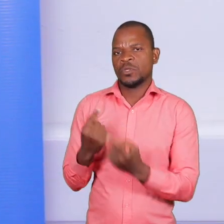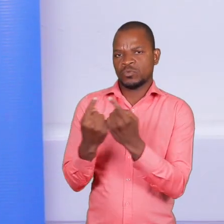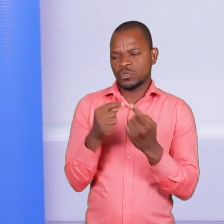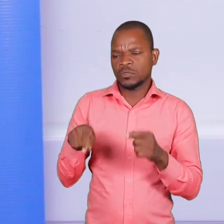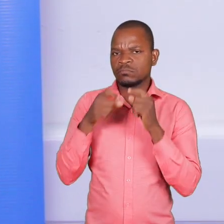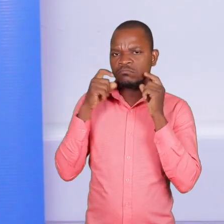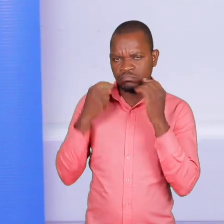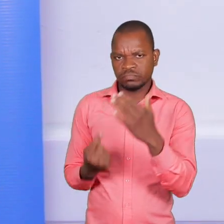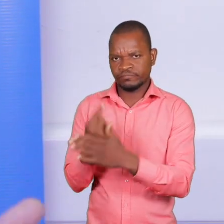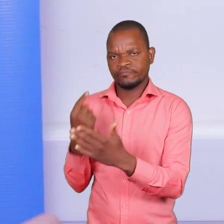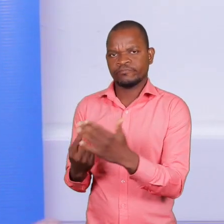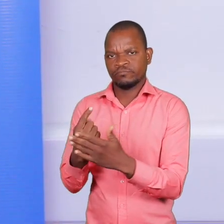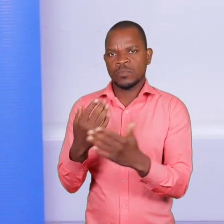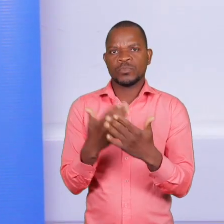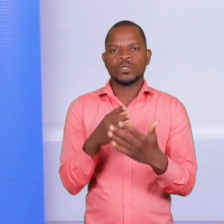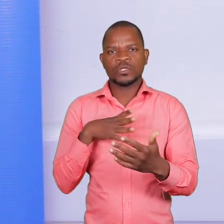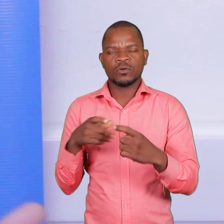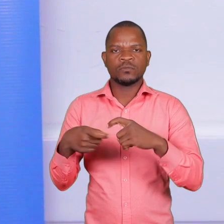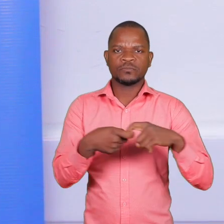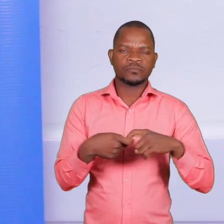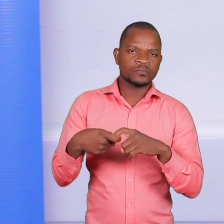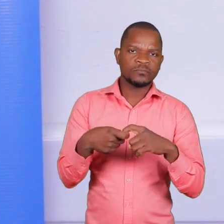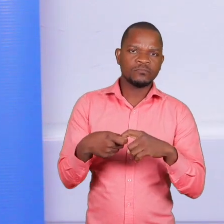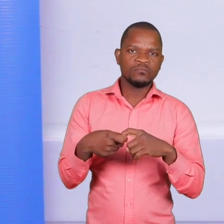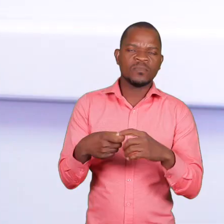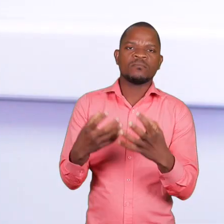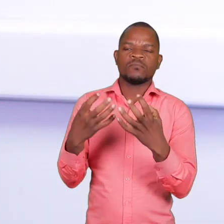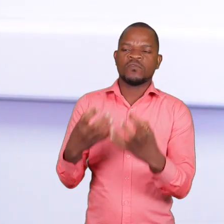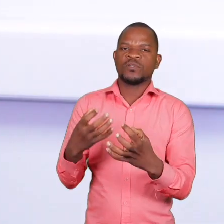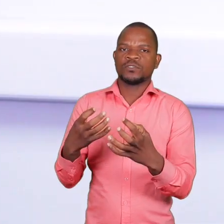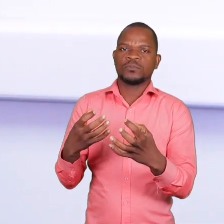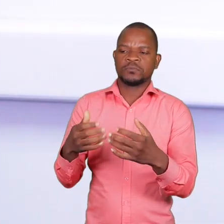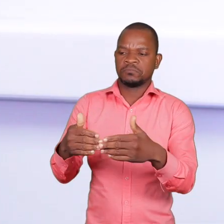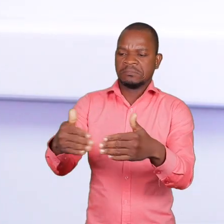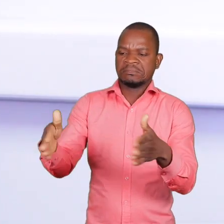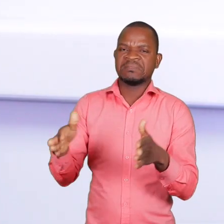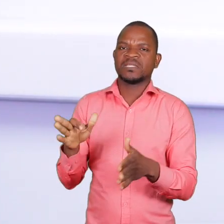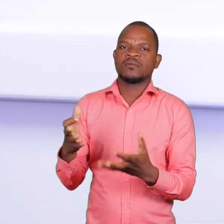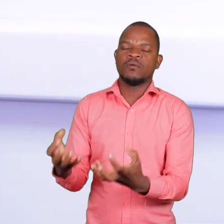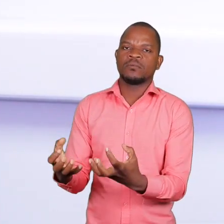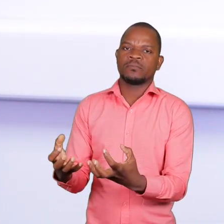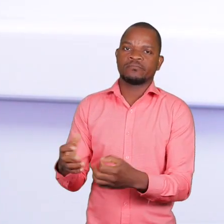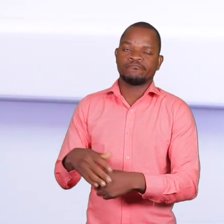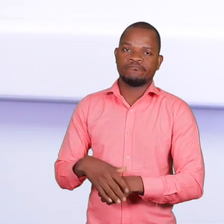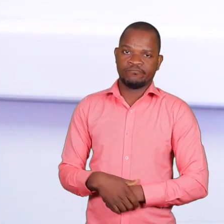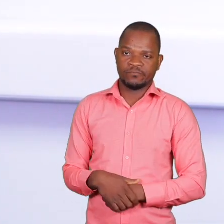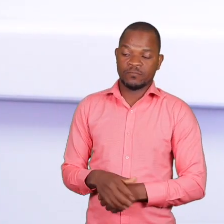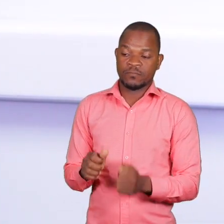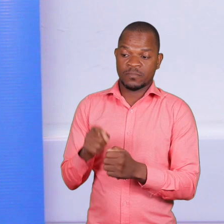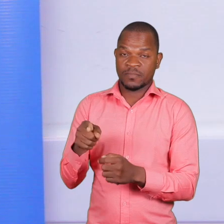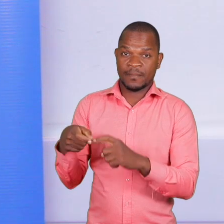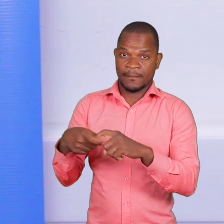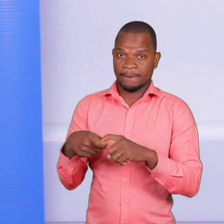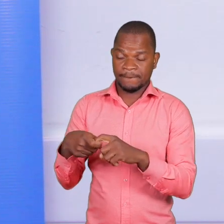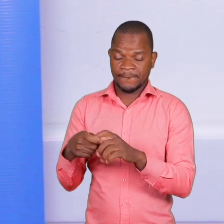têm uma latrina básica e, portanto, entram neste grupo que está a mencionar